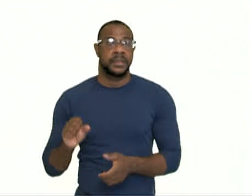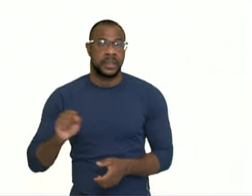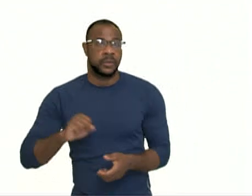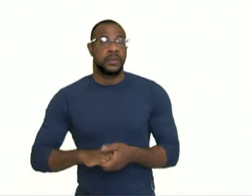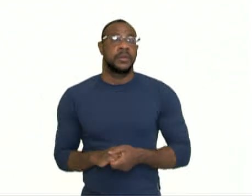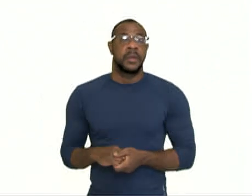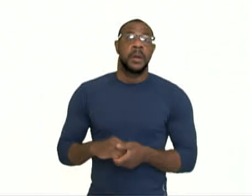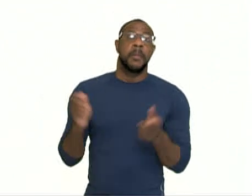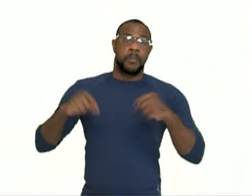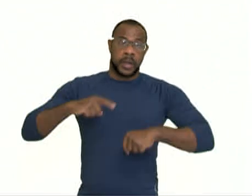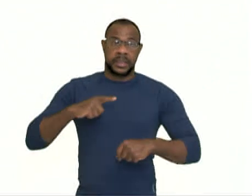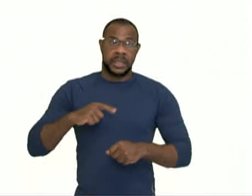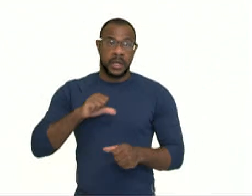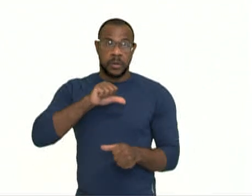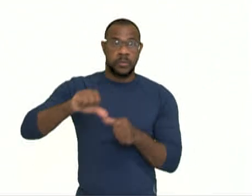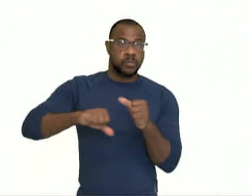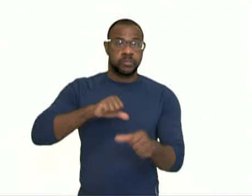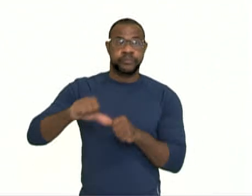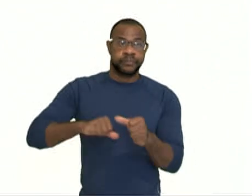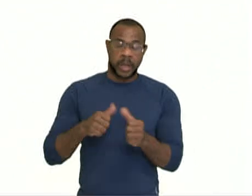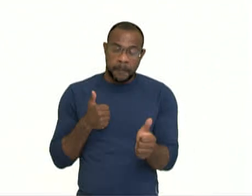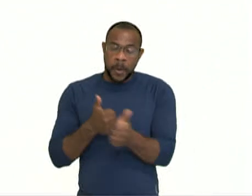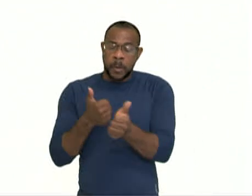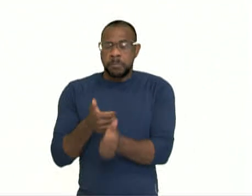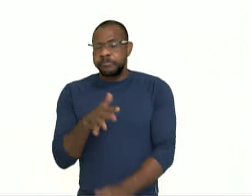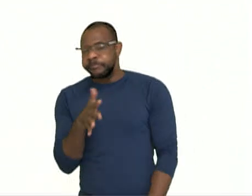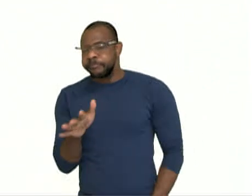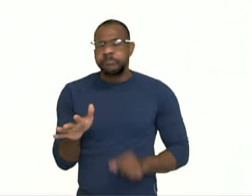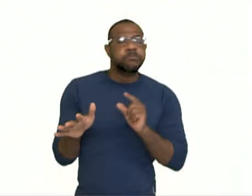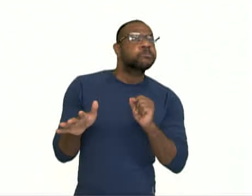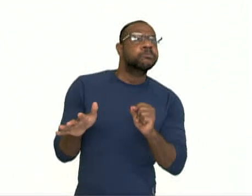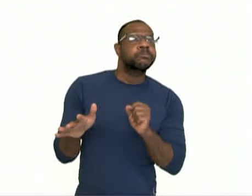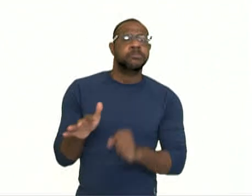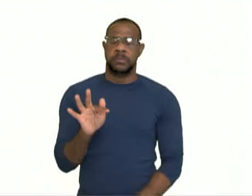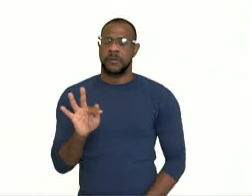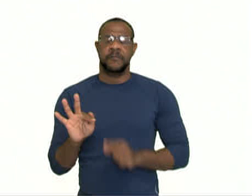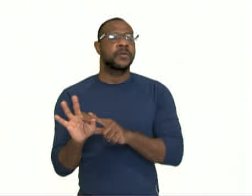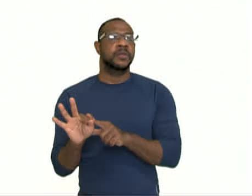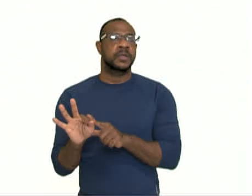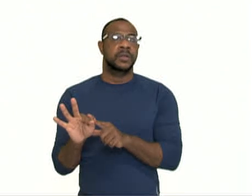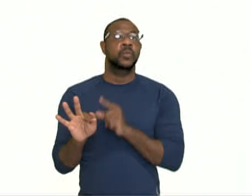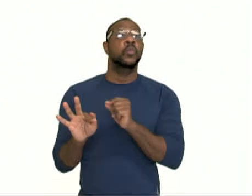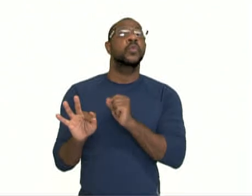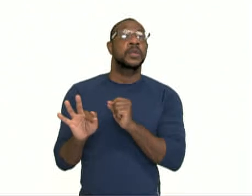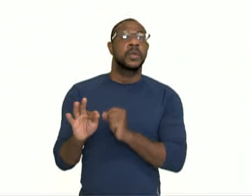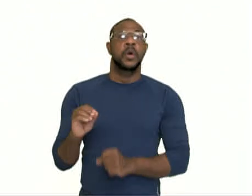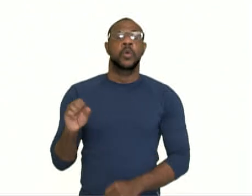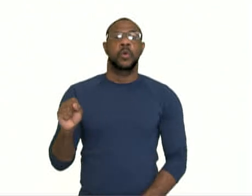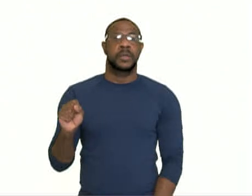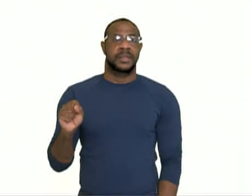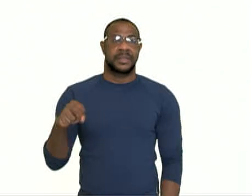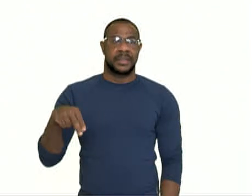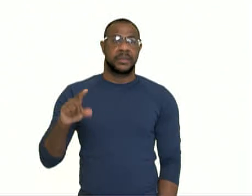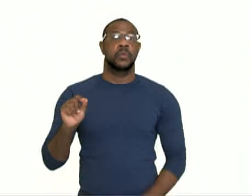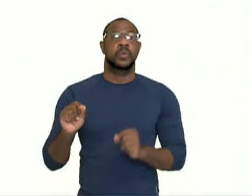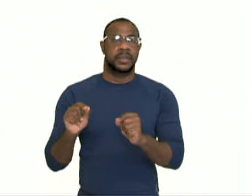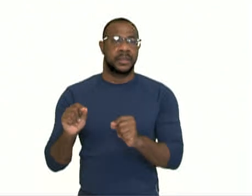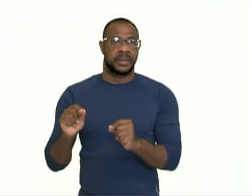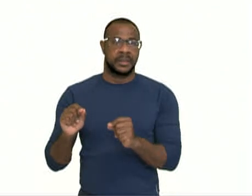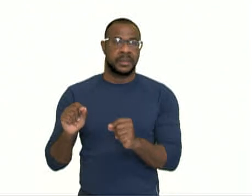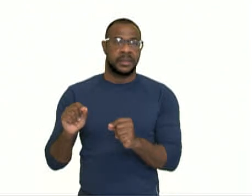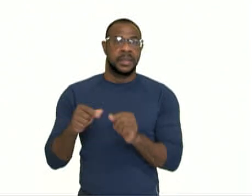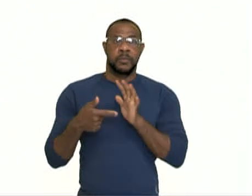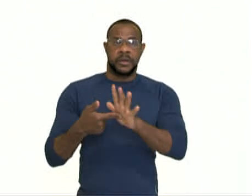Pode ser modelada aproximadamente pela função trigonométrica cosseno